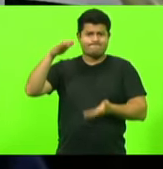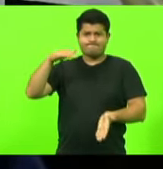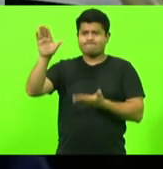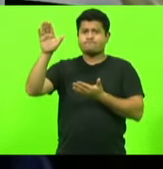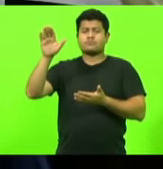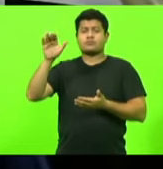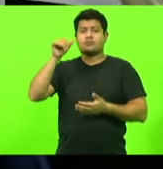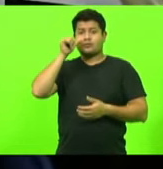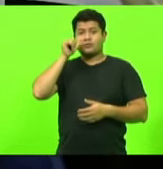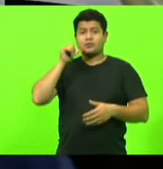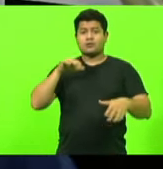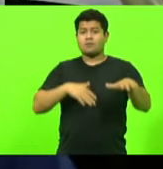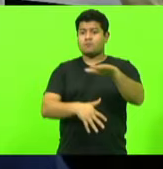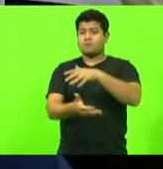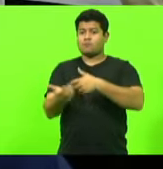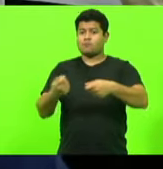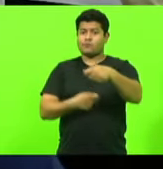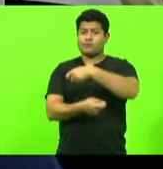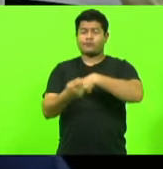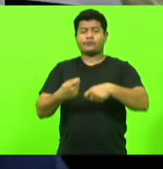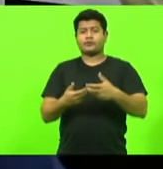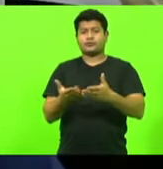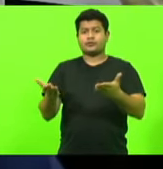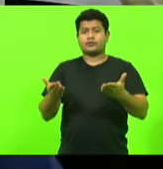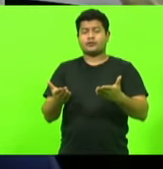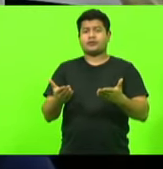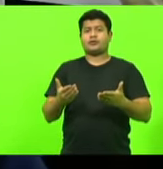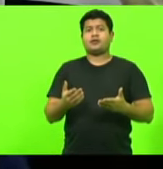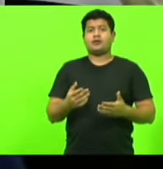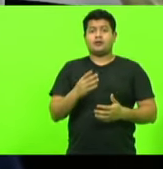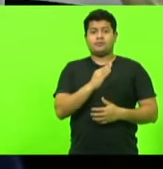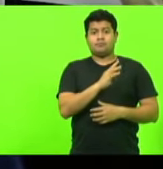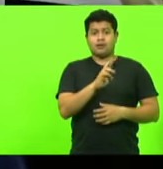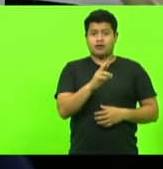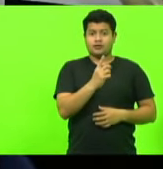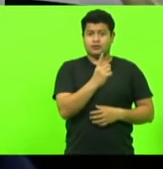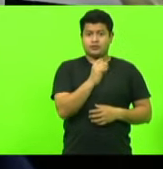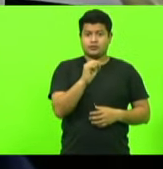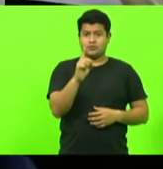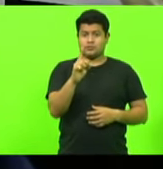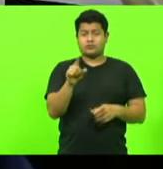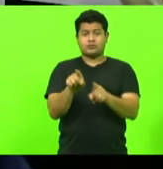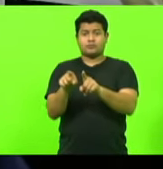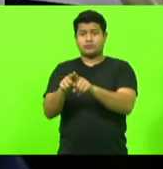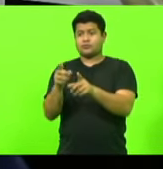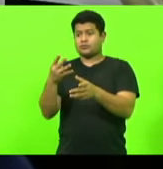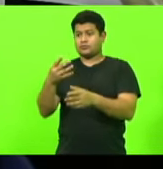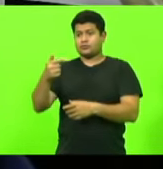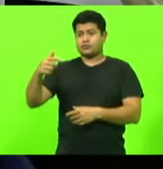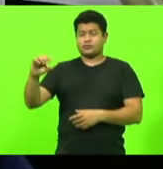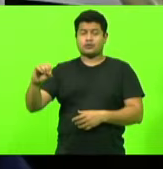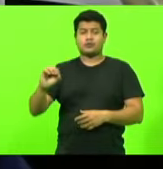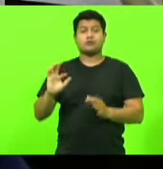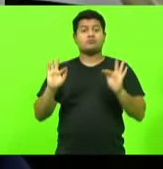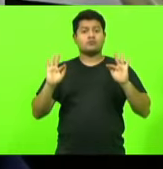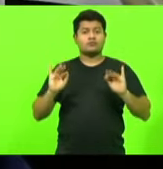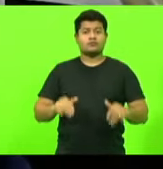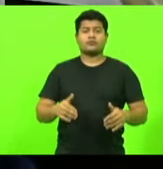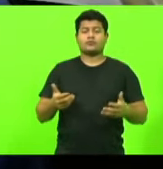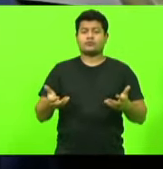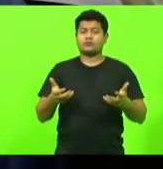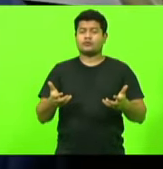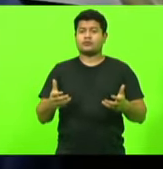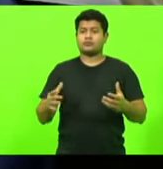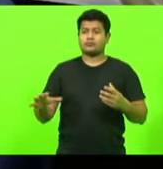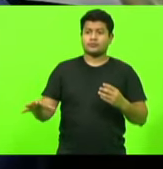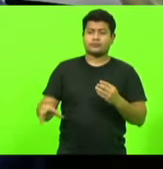de movimentação fora a BR-101 é a BR-470. Finalizando, eu quero fazer minhas as palavras